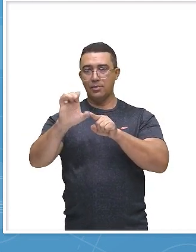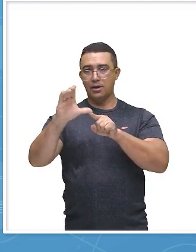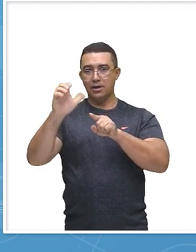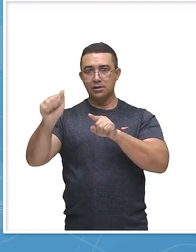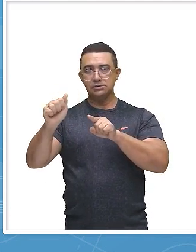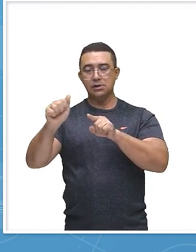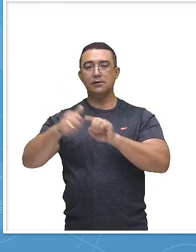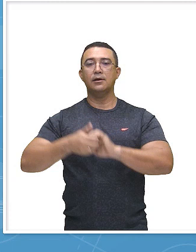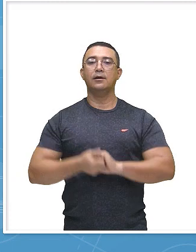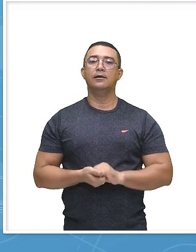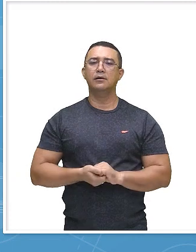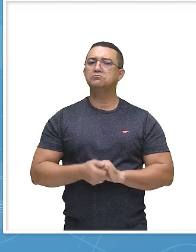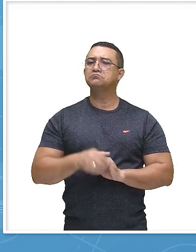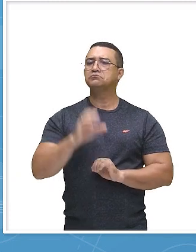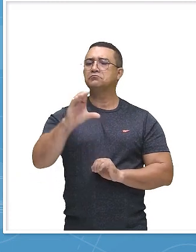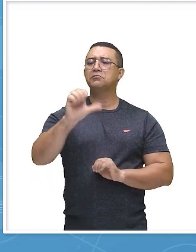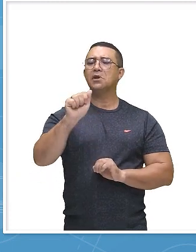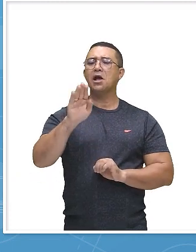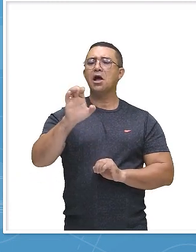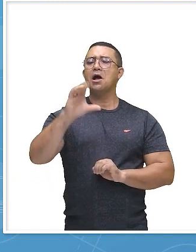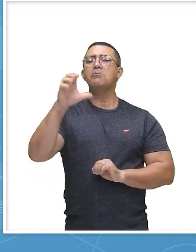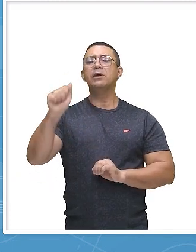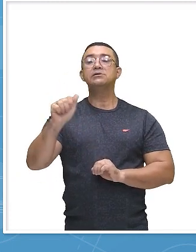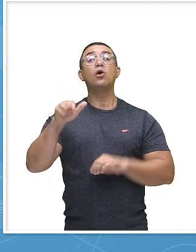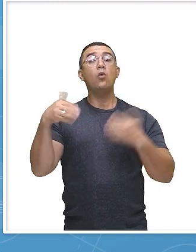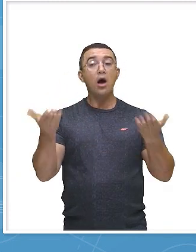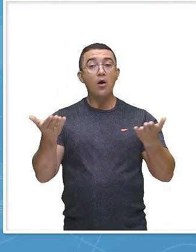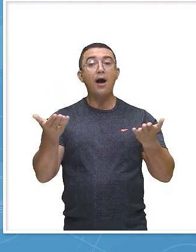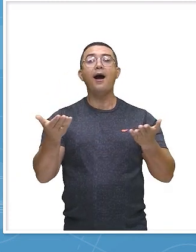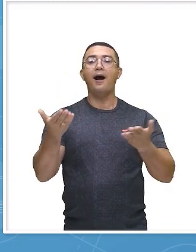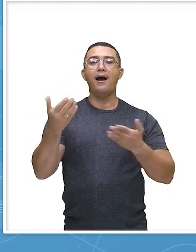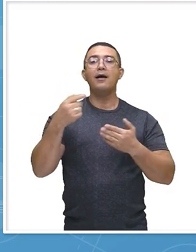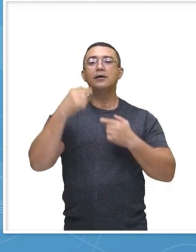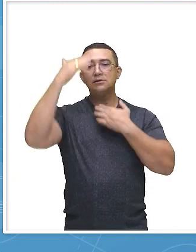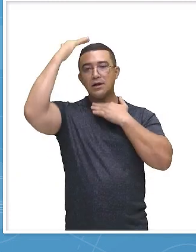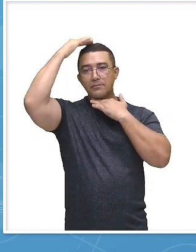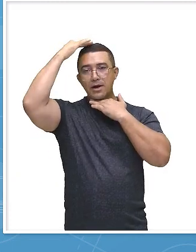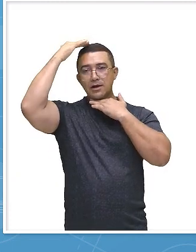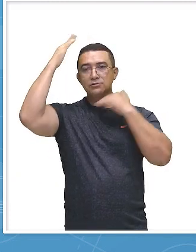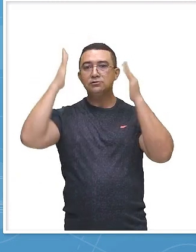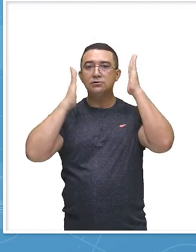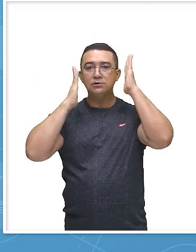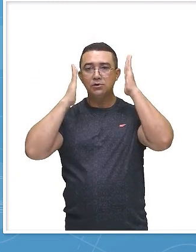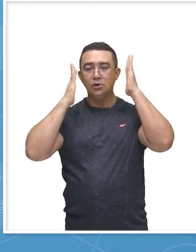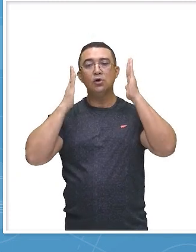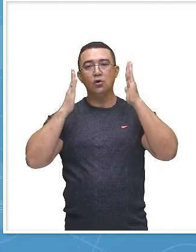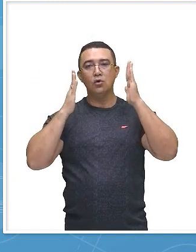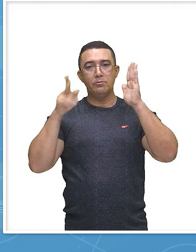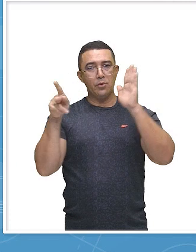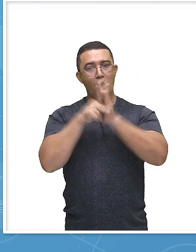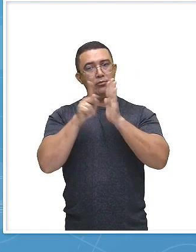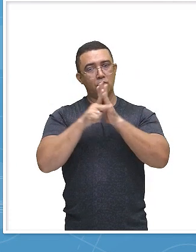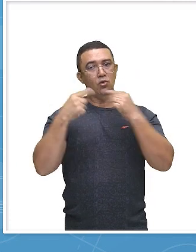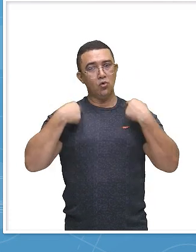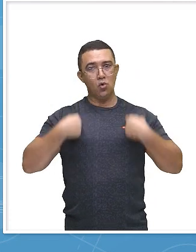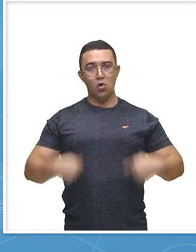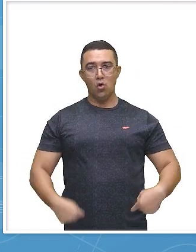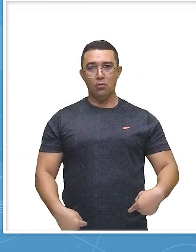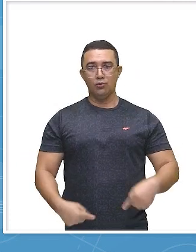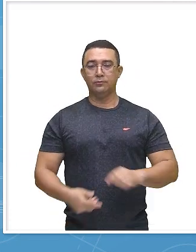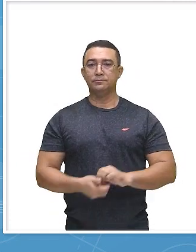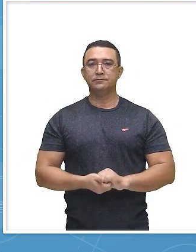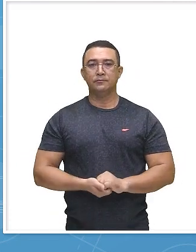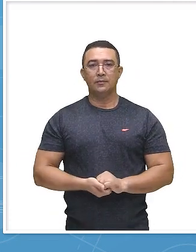a cabeça. Que cabeça é essa? A parte superior do nosso corpo, correto? Agora veja, neste outro exemplo,